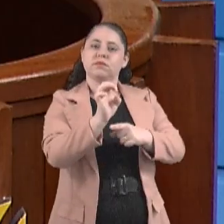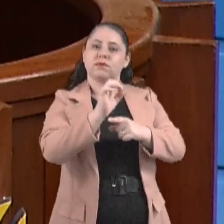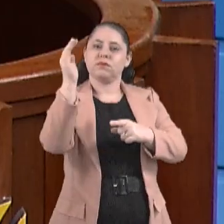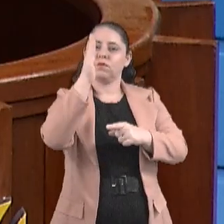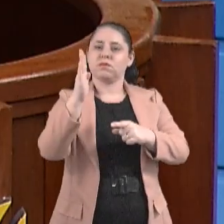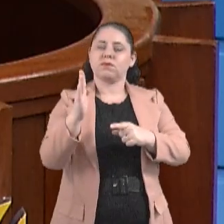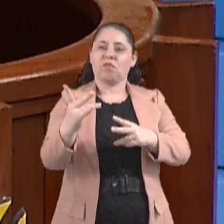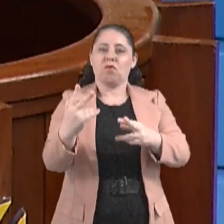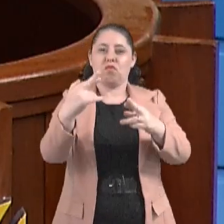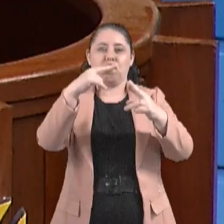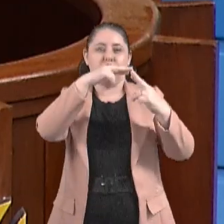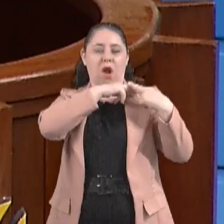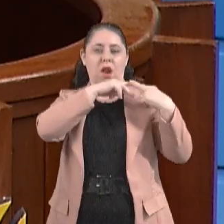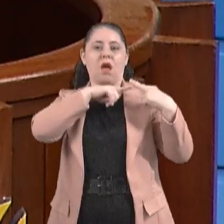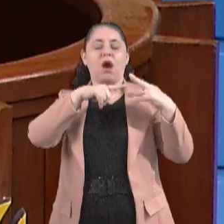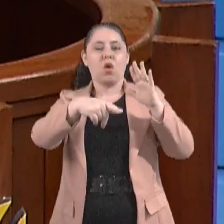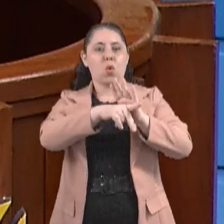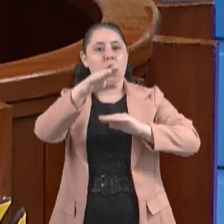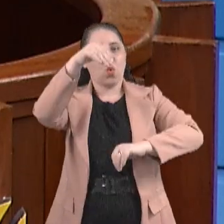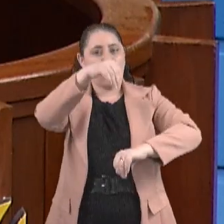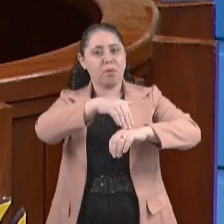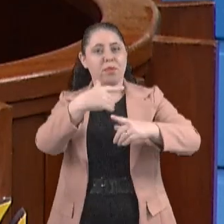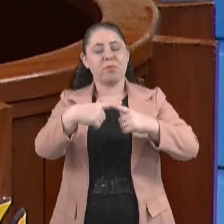foi responsabilizado por